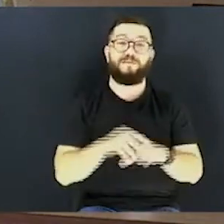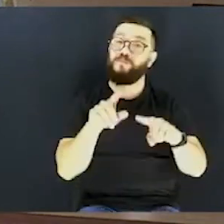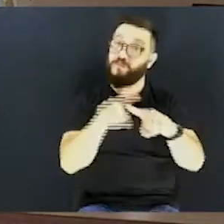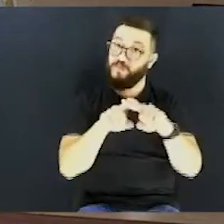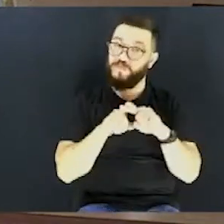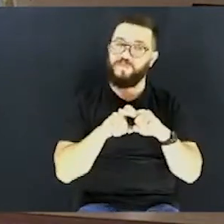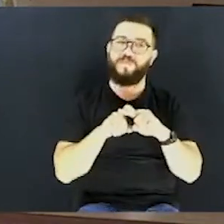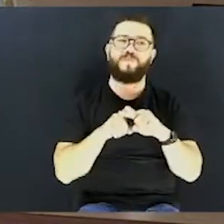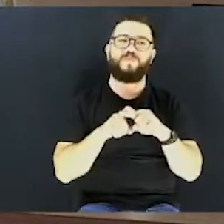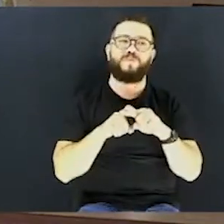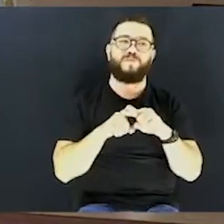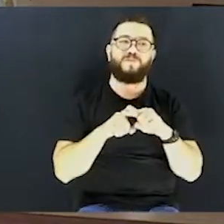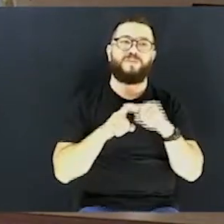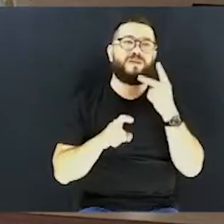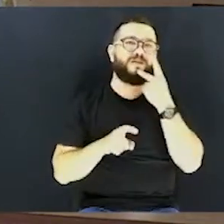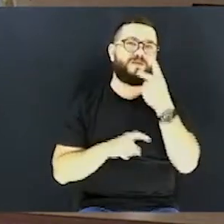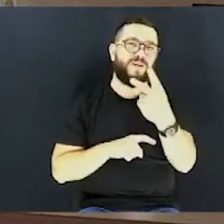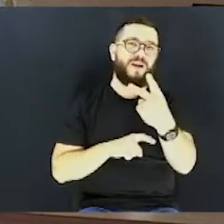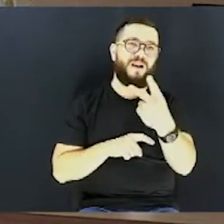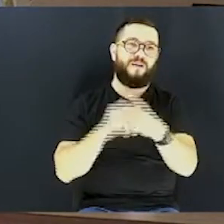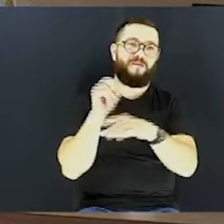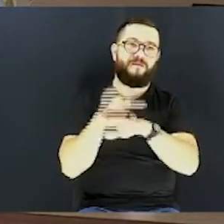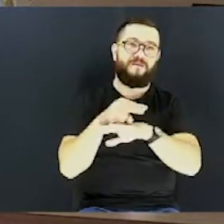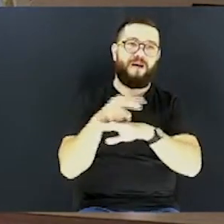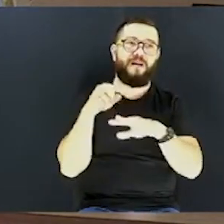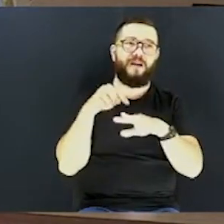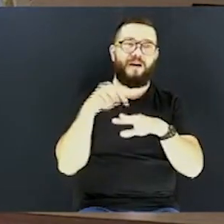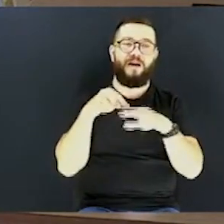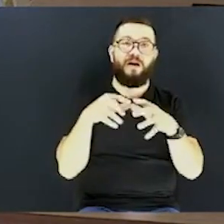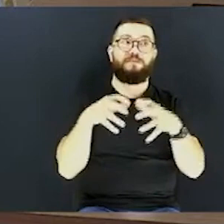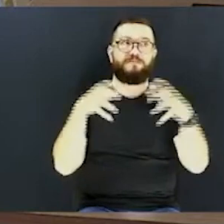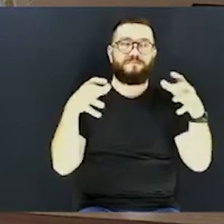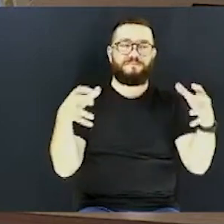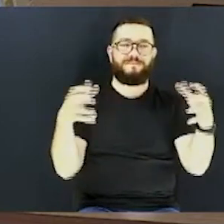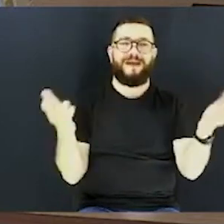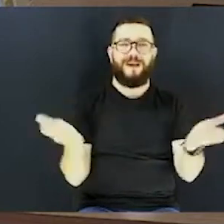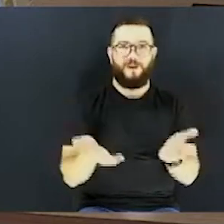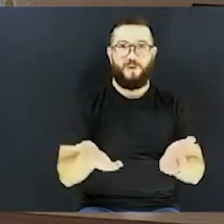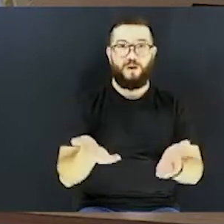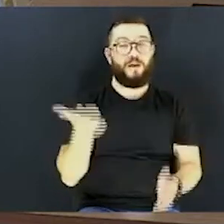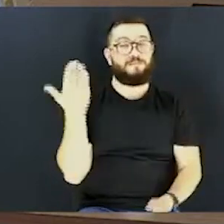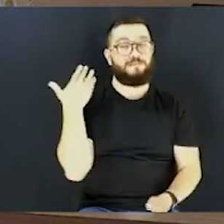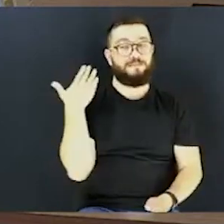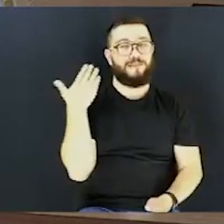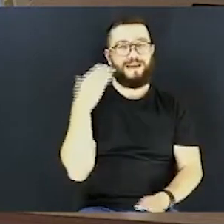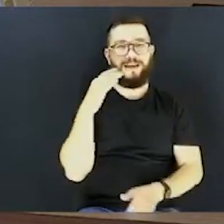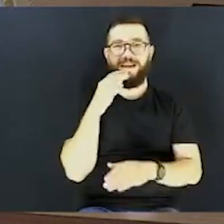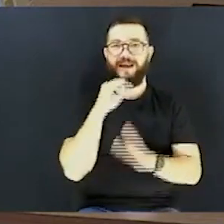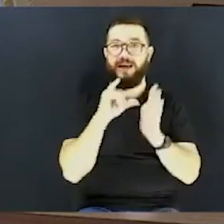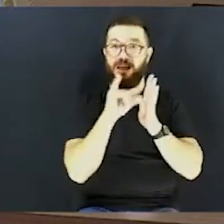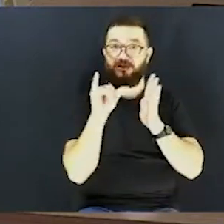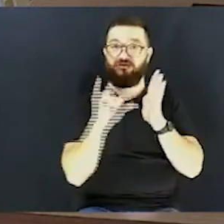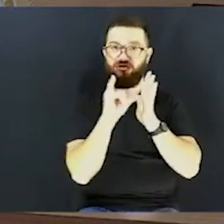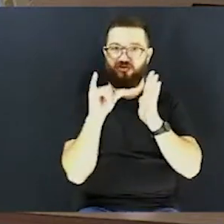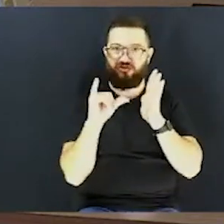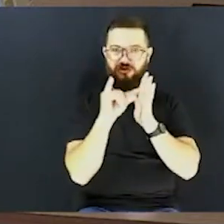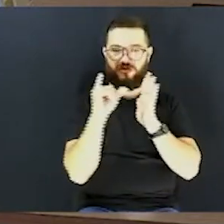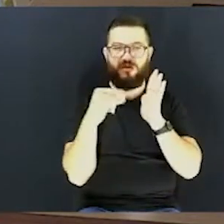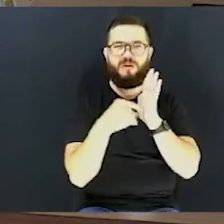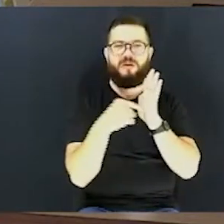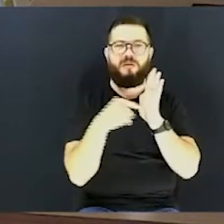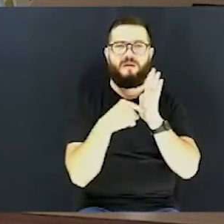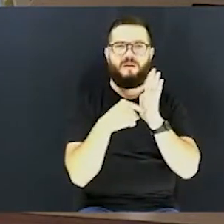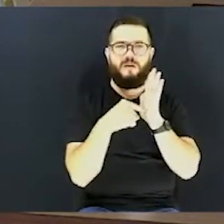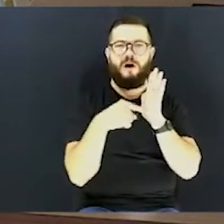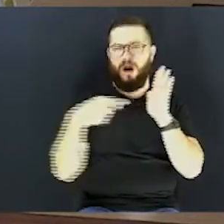esse aumento do número de vagas, inclusive citando aqui que no último edital da Prefeitura, a Prefeitura Municipal de Curitiba, acho que